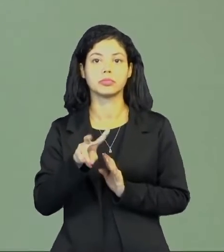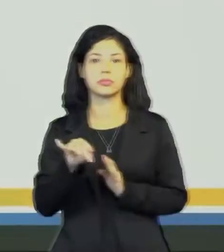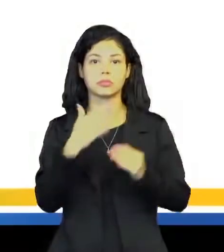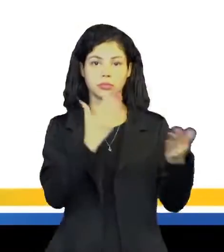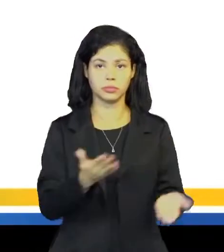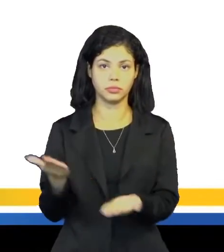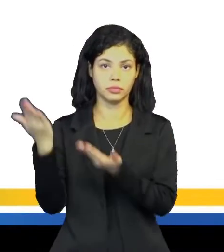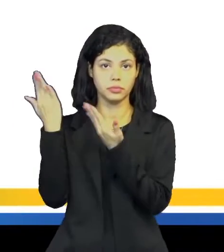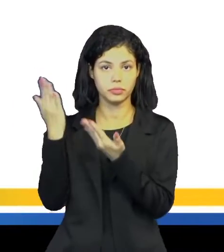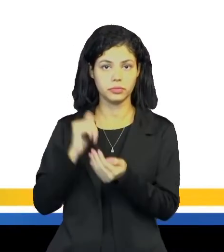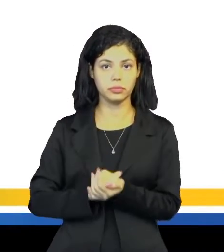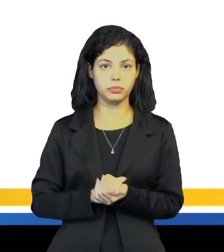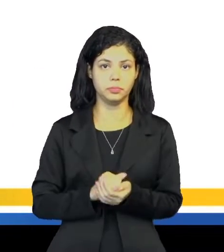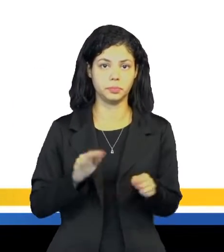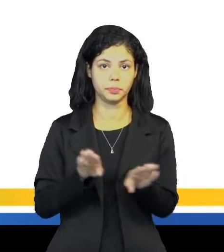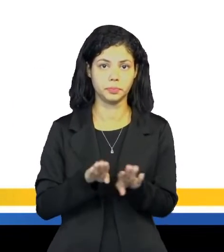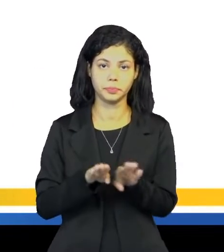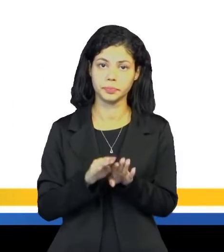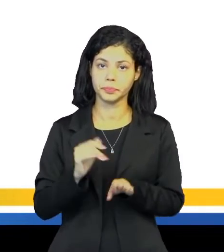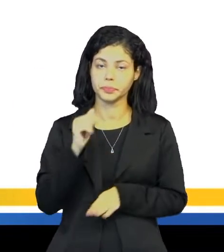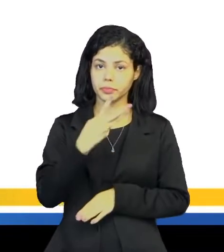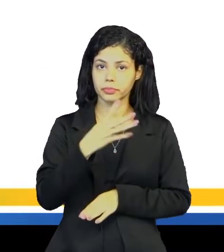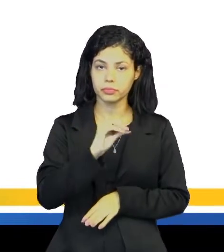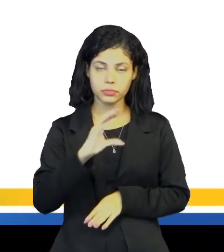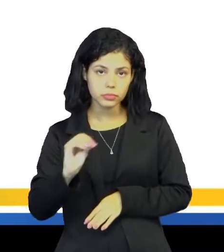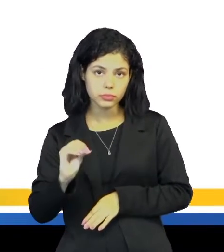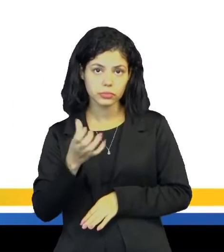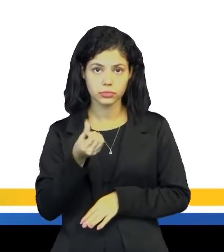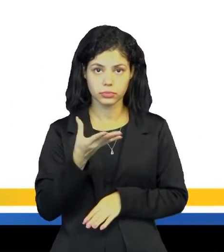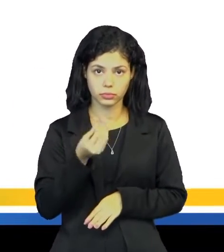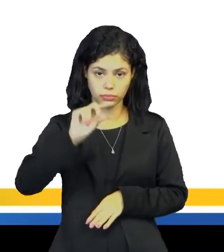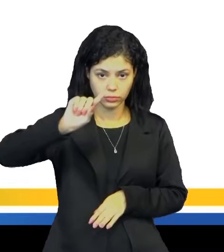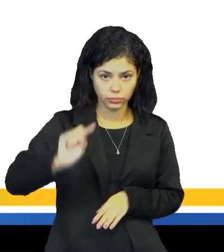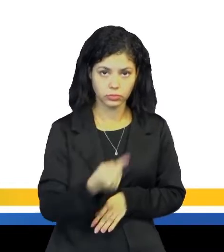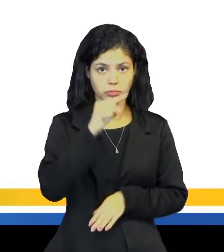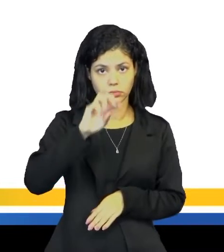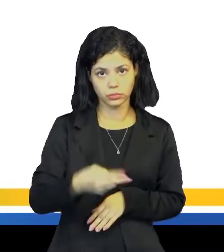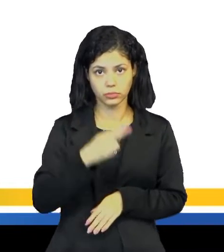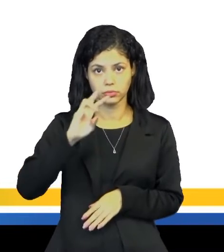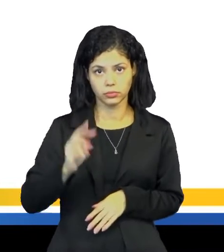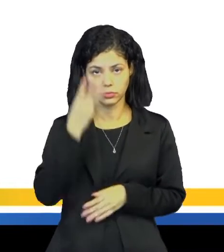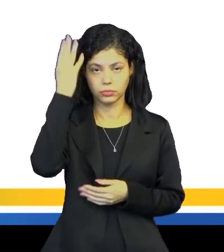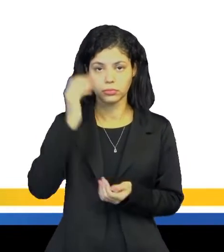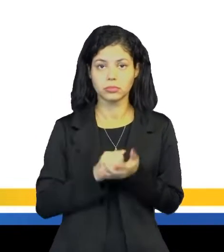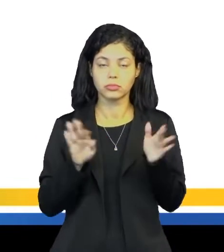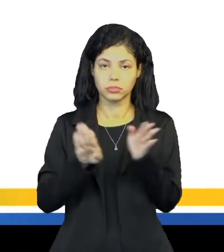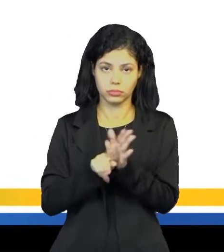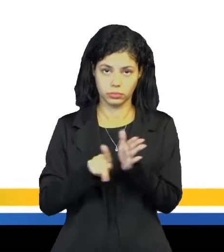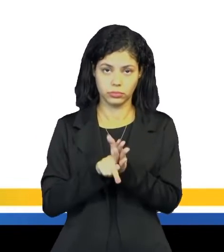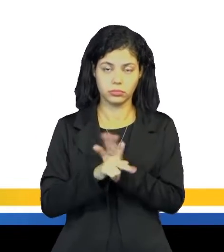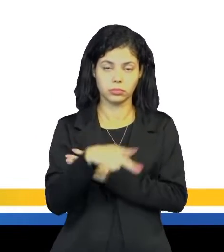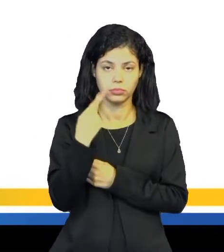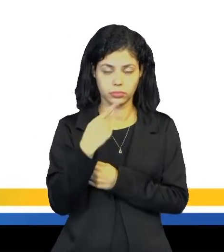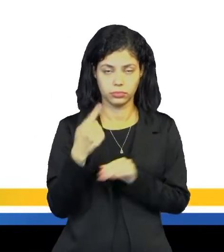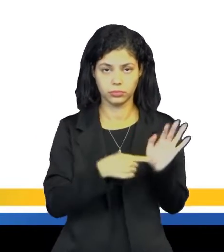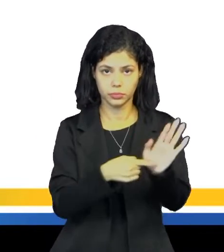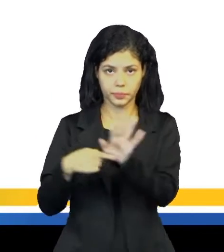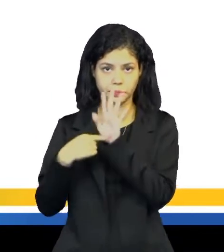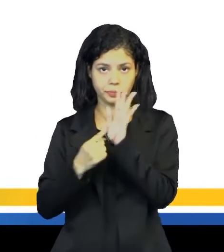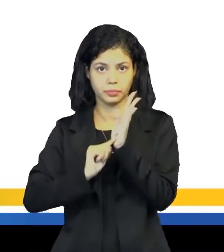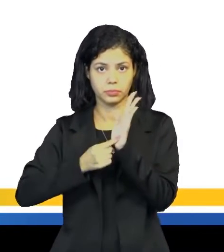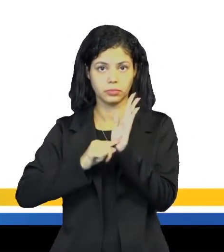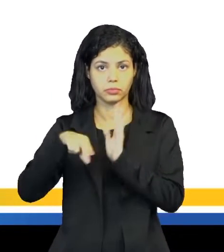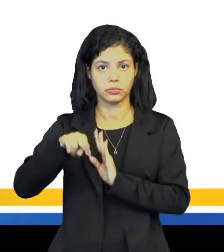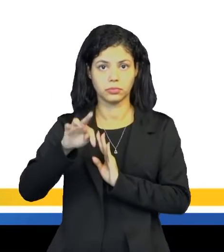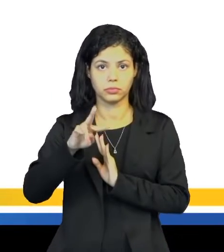tela tá falando, ó, são o quê? São 460 milhões de falantes, né? Isso aí representa o quê, né? Do ponto de